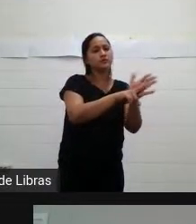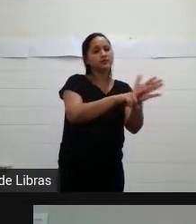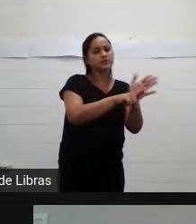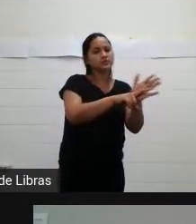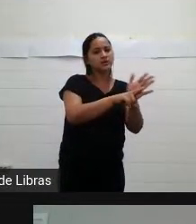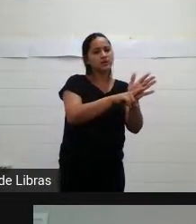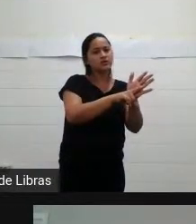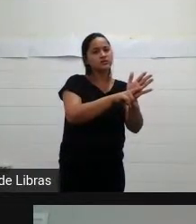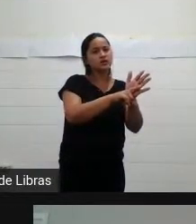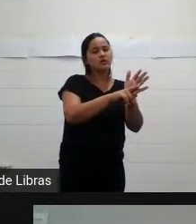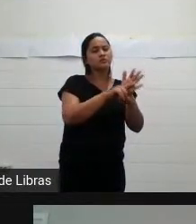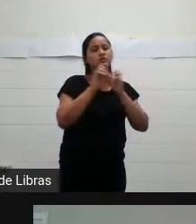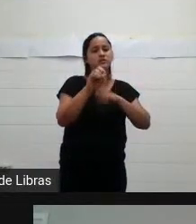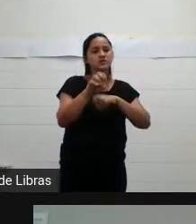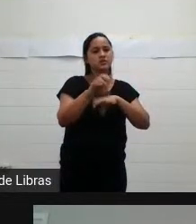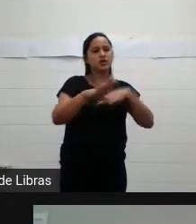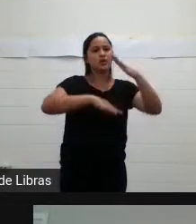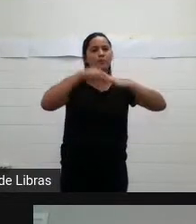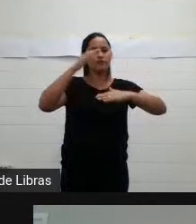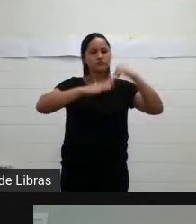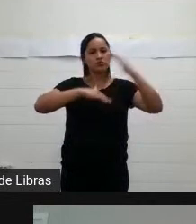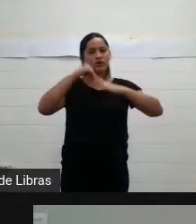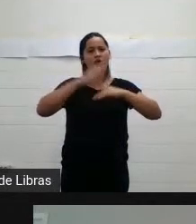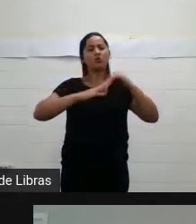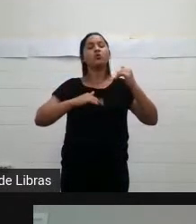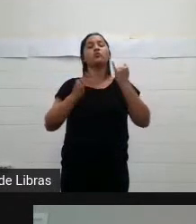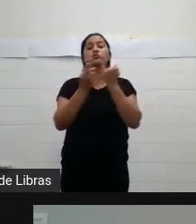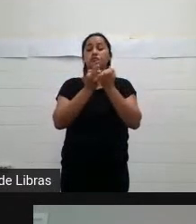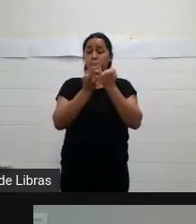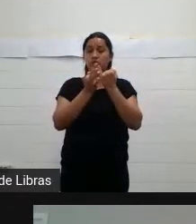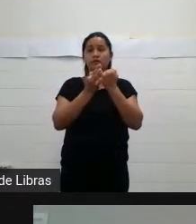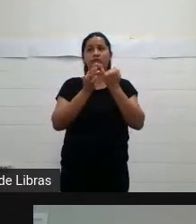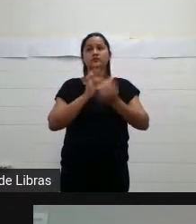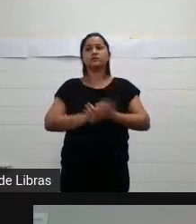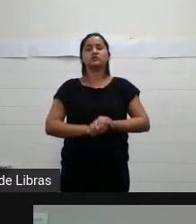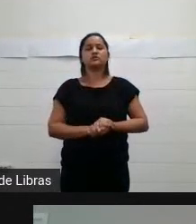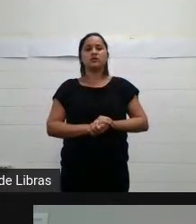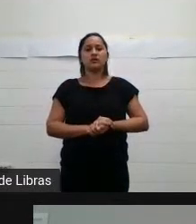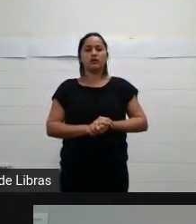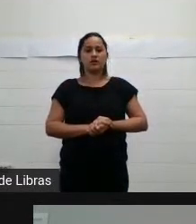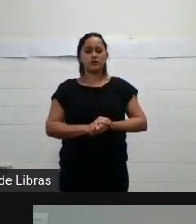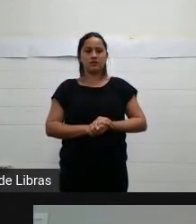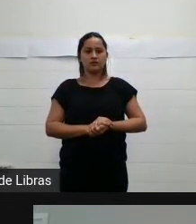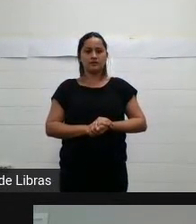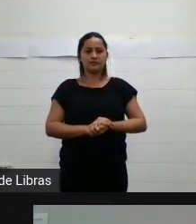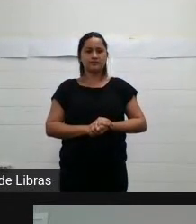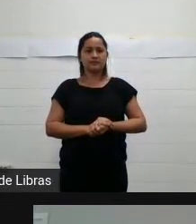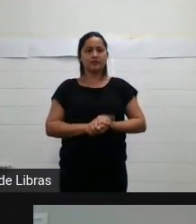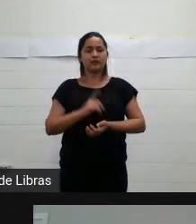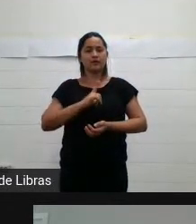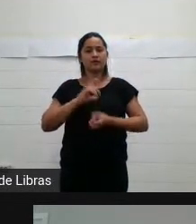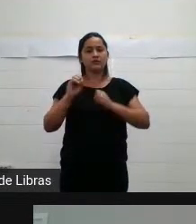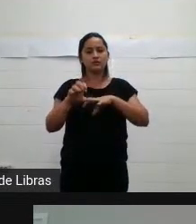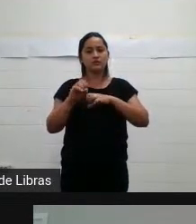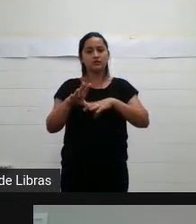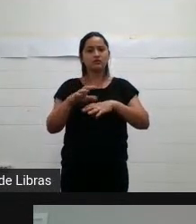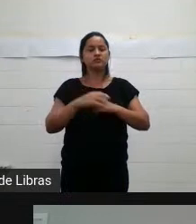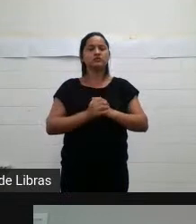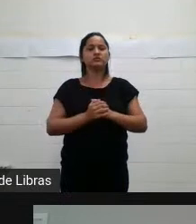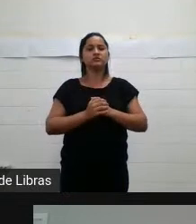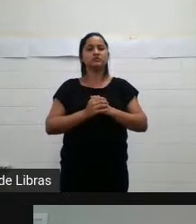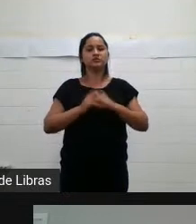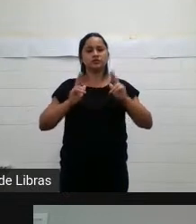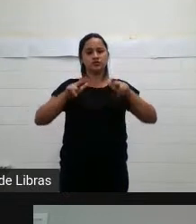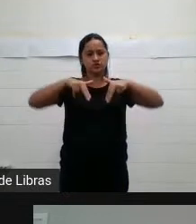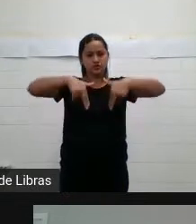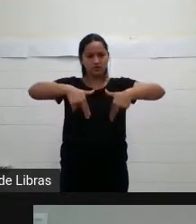do IFES. Seus interesses em pesquisa relacionam-se aos temas relações de gênero, educação profissional e mundo do